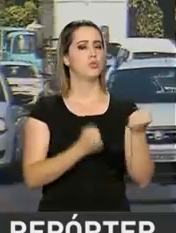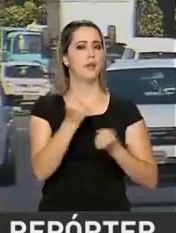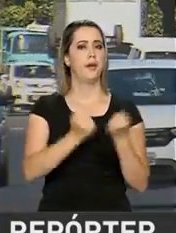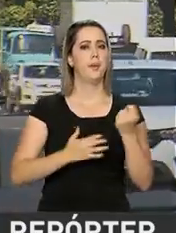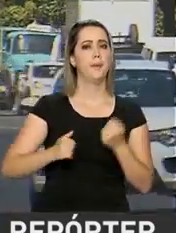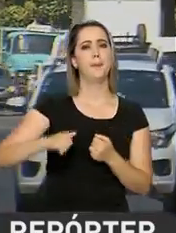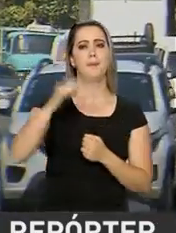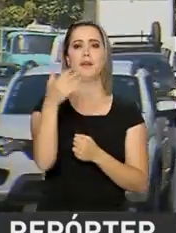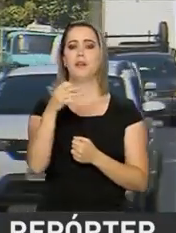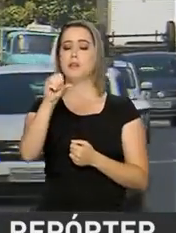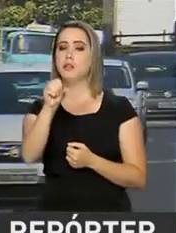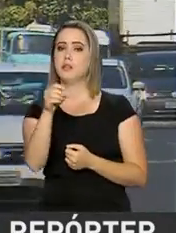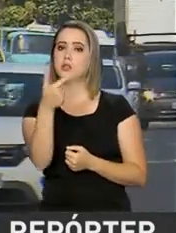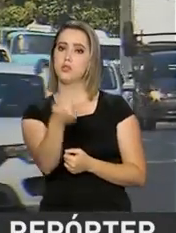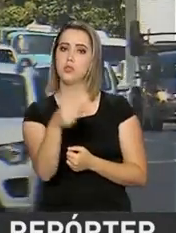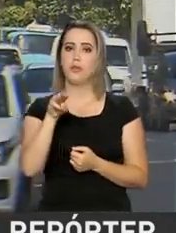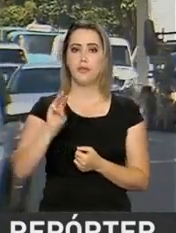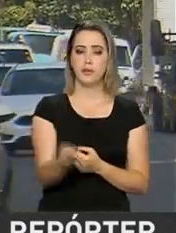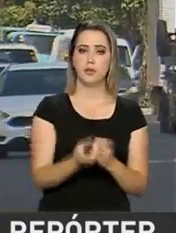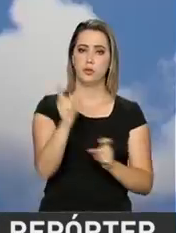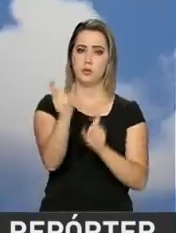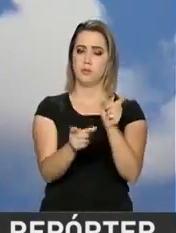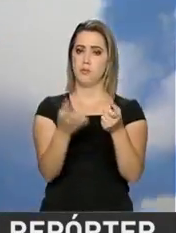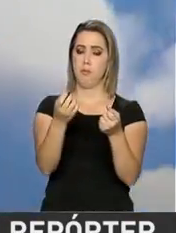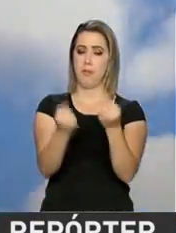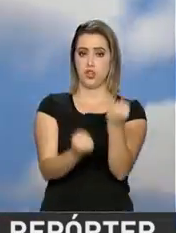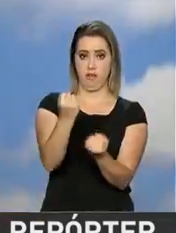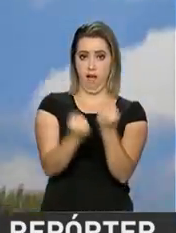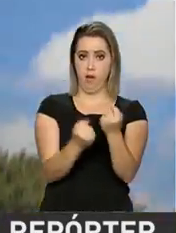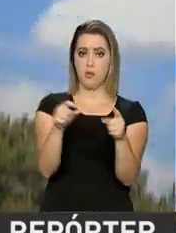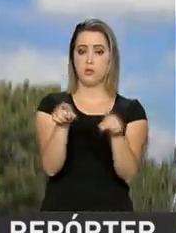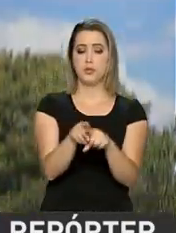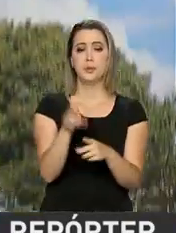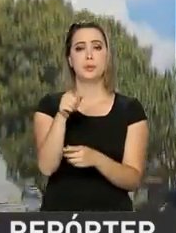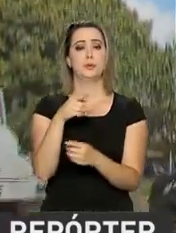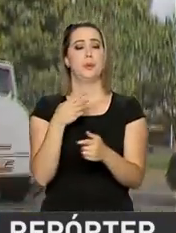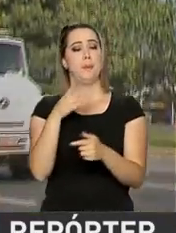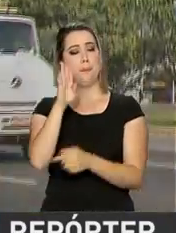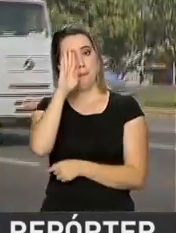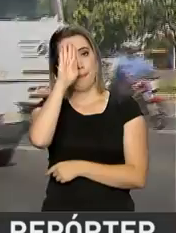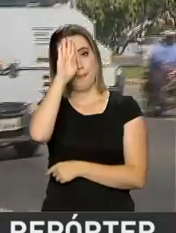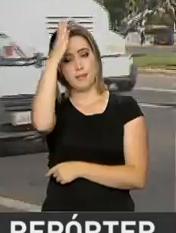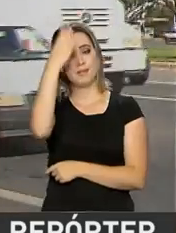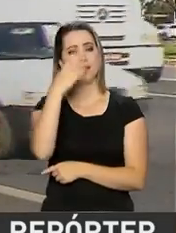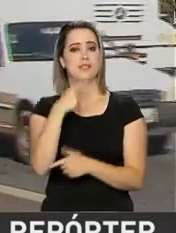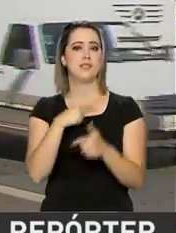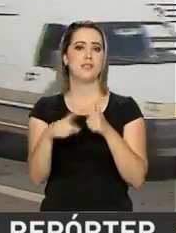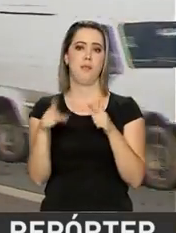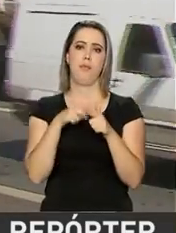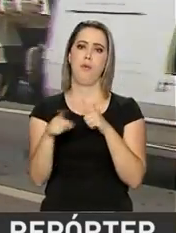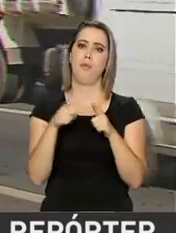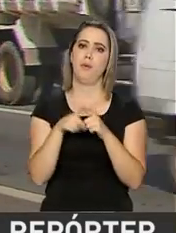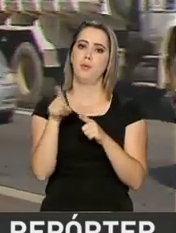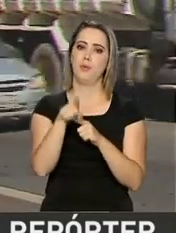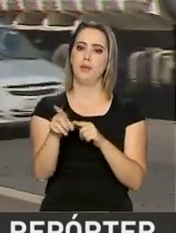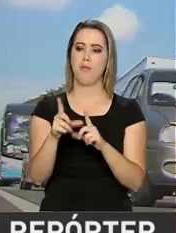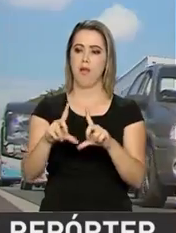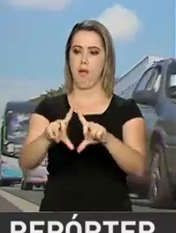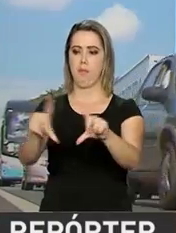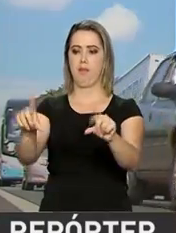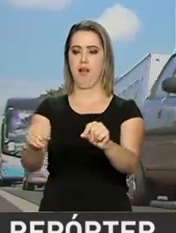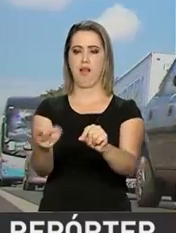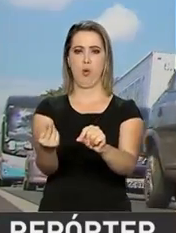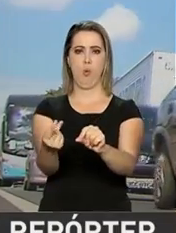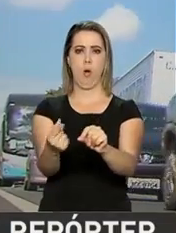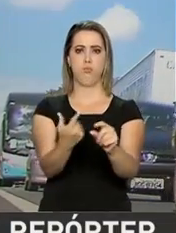ultrapassa os 92 milhões de carros e um dos principais problemas é a grande quantidade de placas clonadas